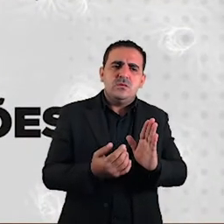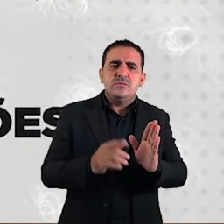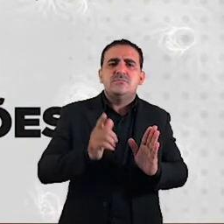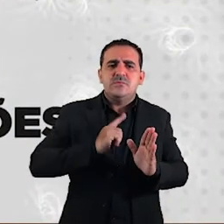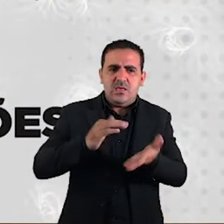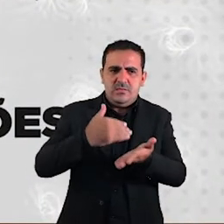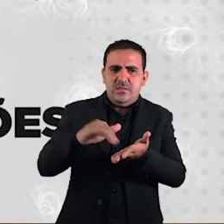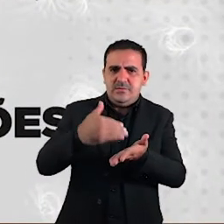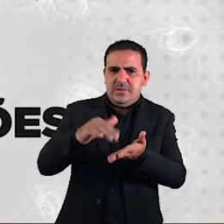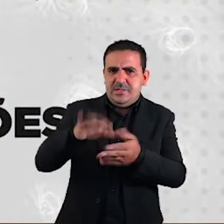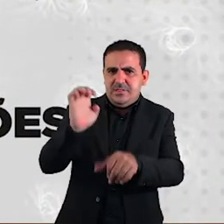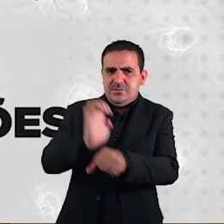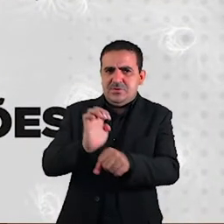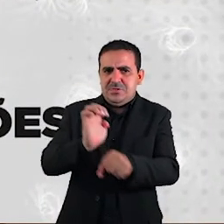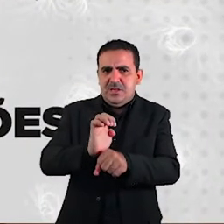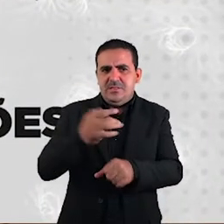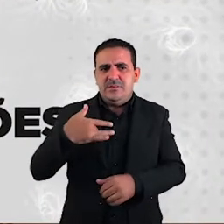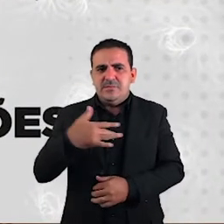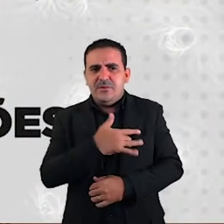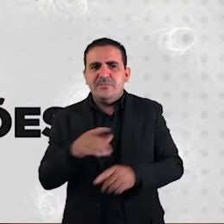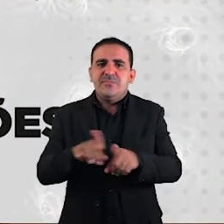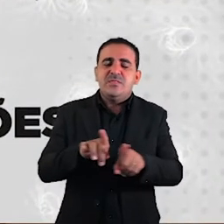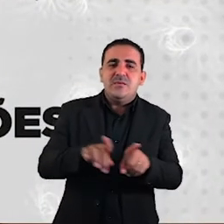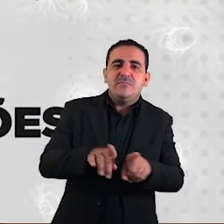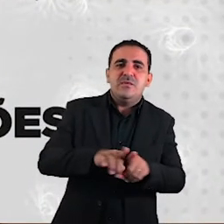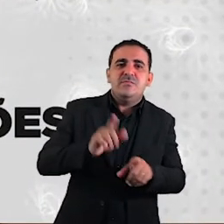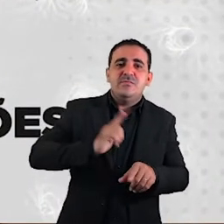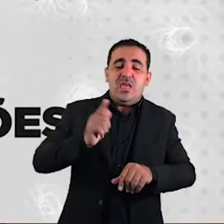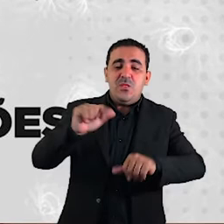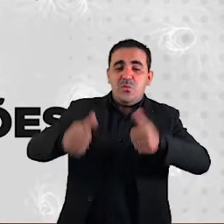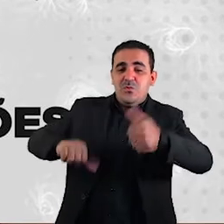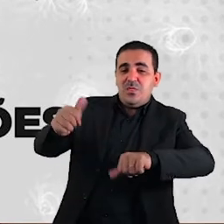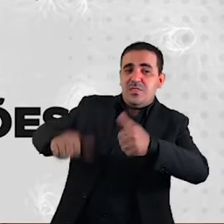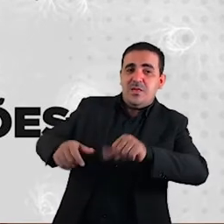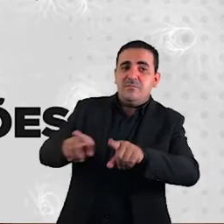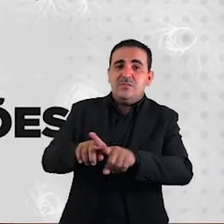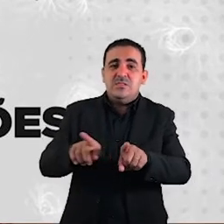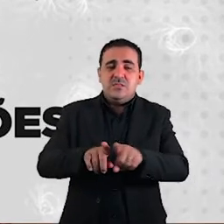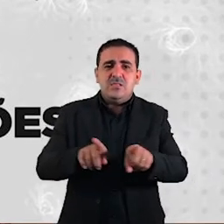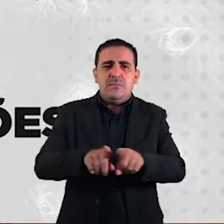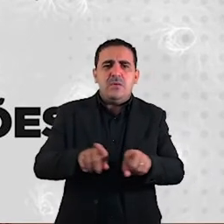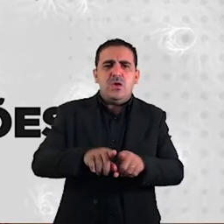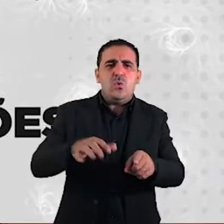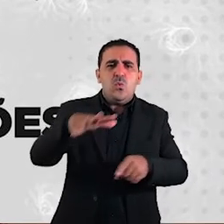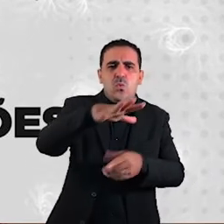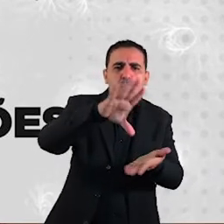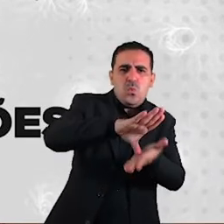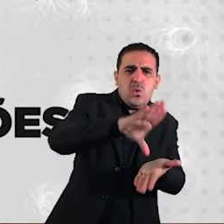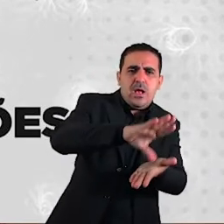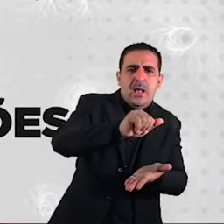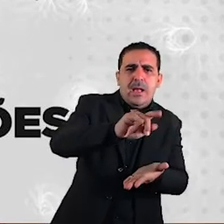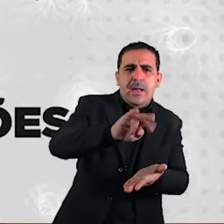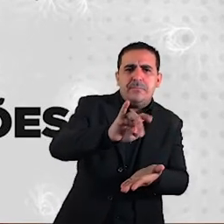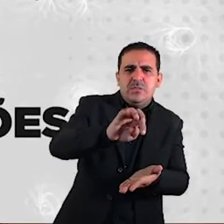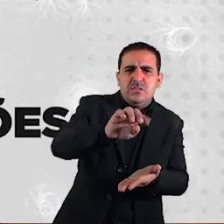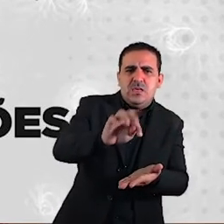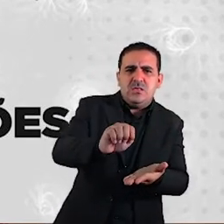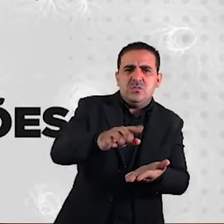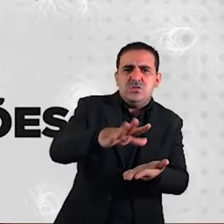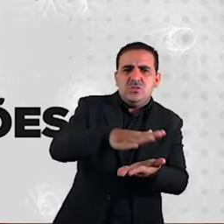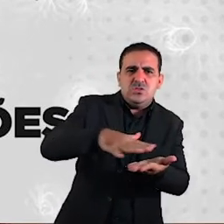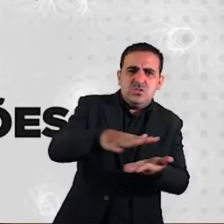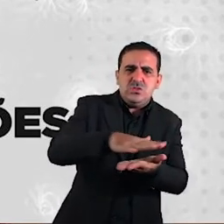da Secretaria de Estado da Saúde e com dados qualitativos gabinete de crise Municipal fluxo de